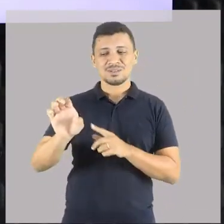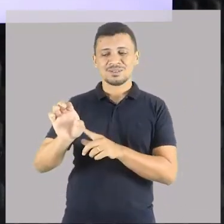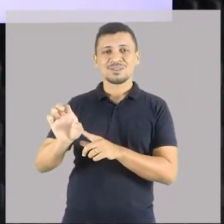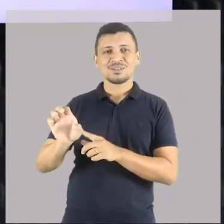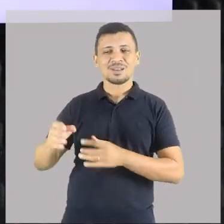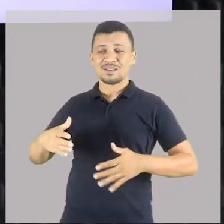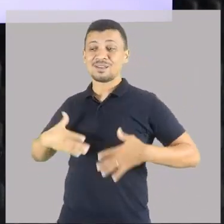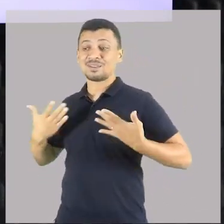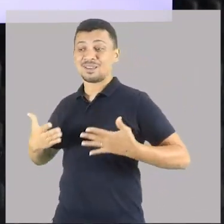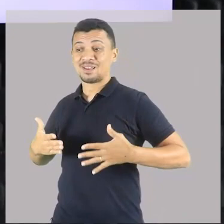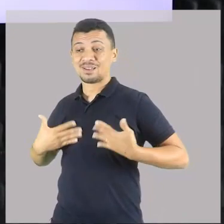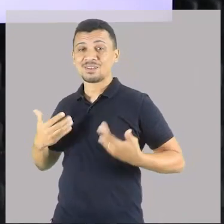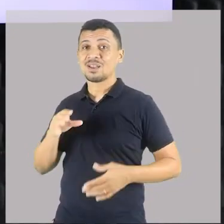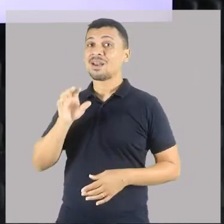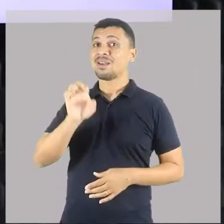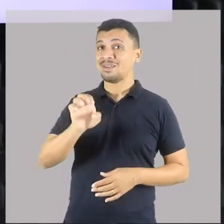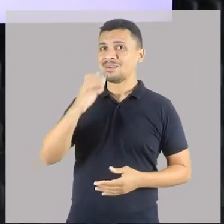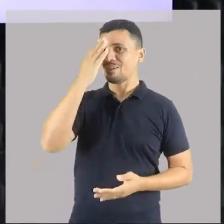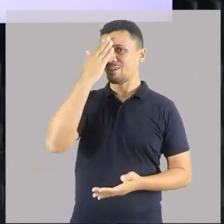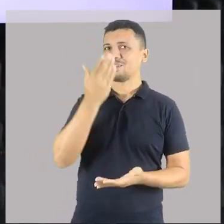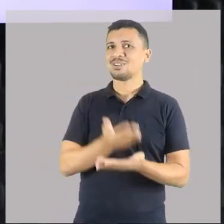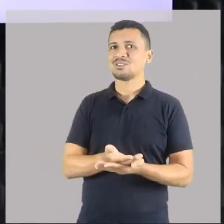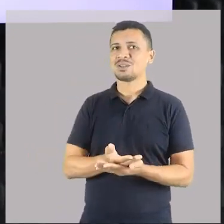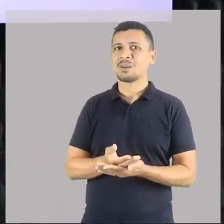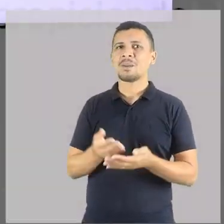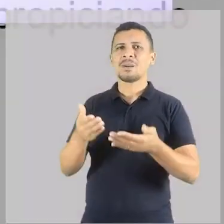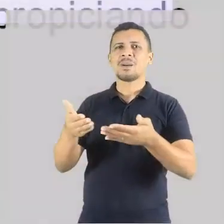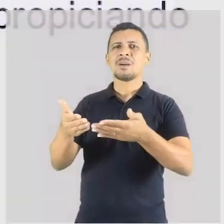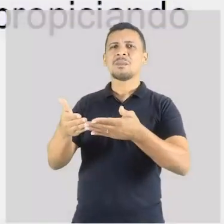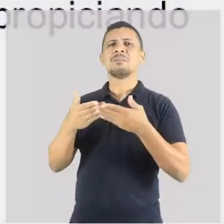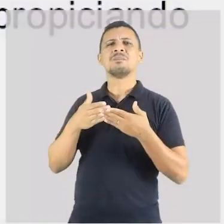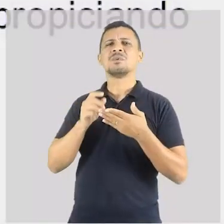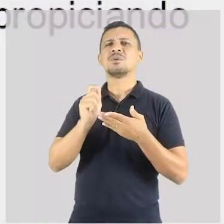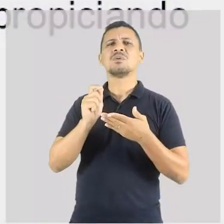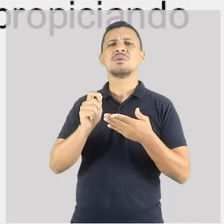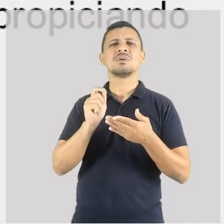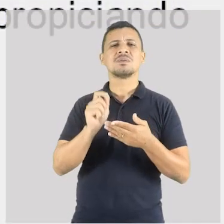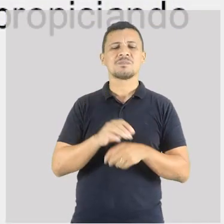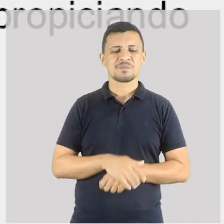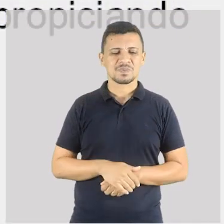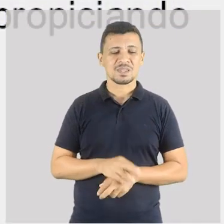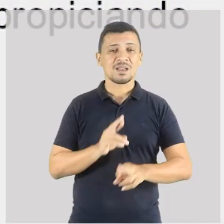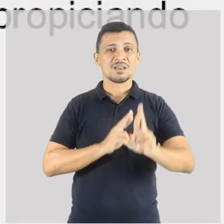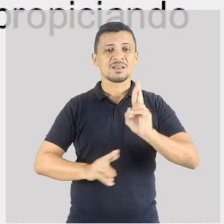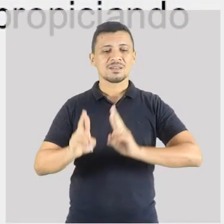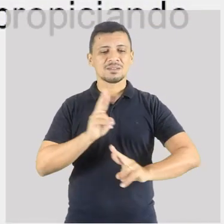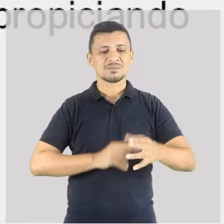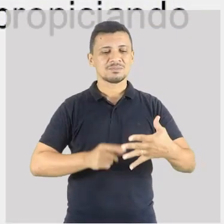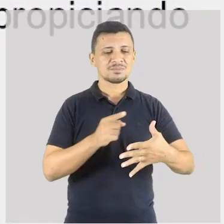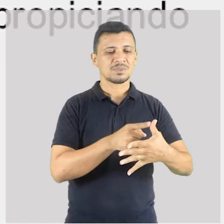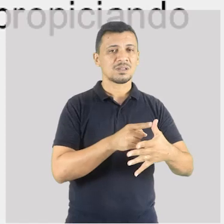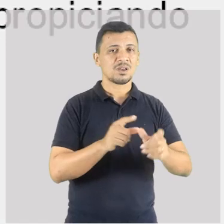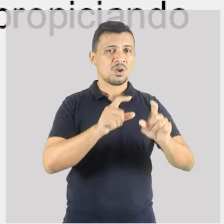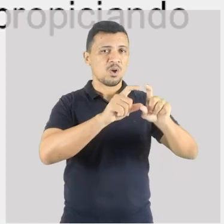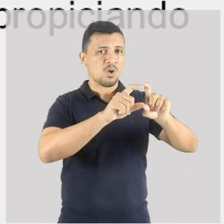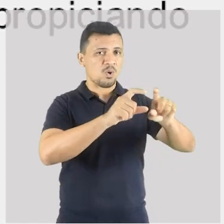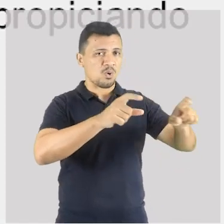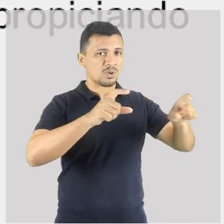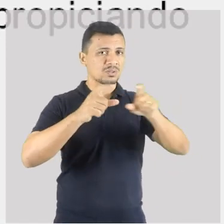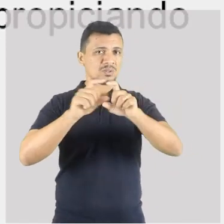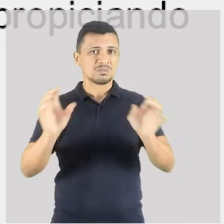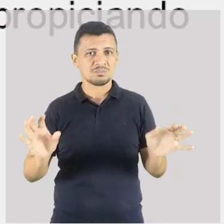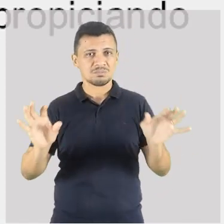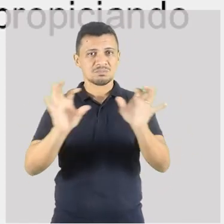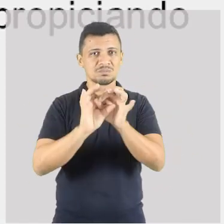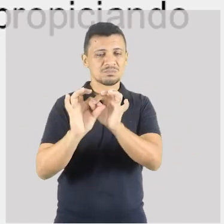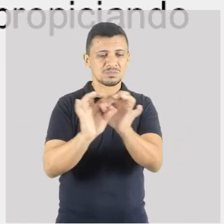e acreditava, certo? Agora, o que ele quer que você perceba? A relação estabelecida, ligação de orações que representam